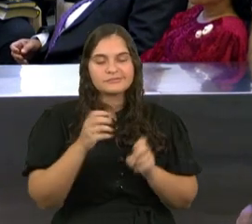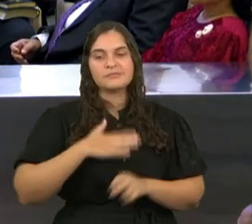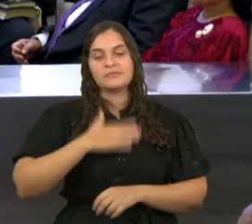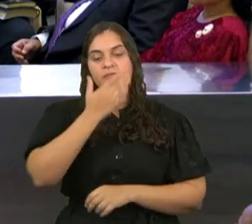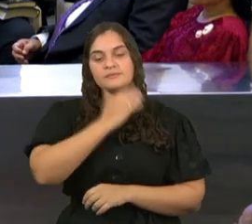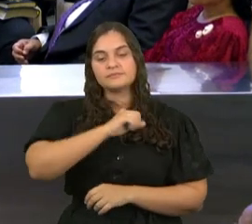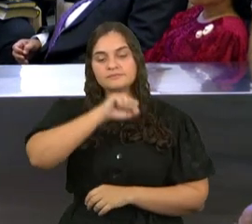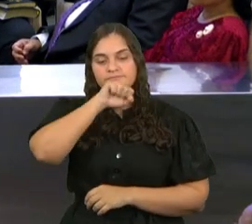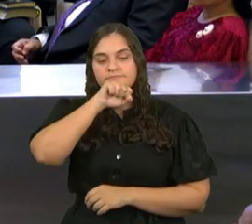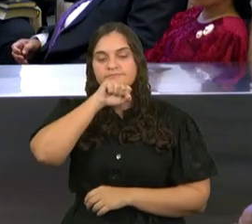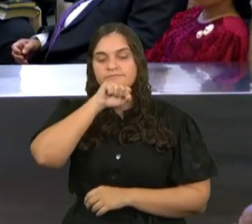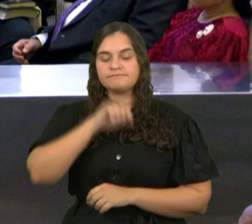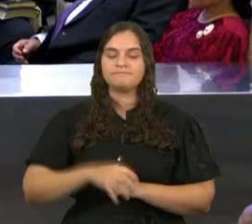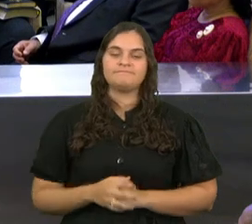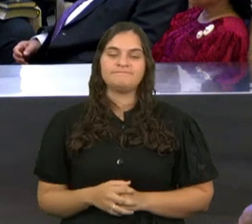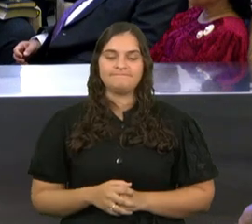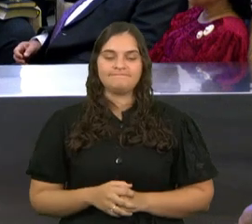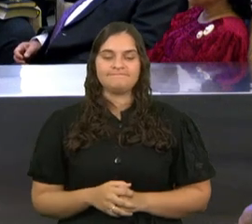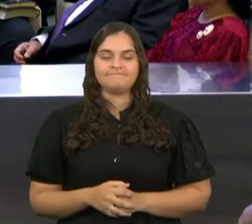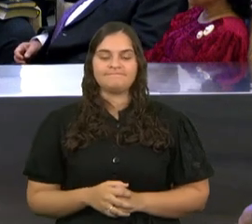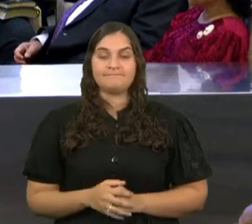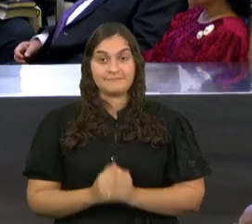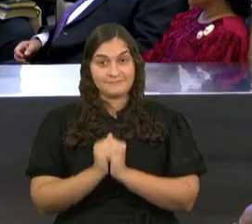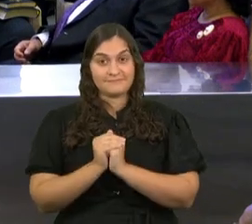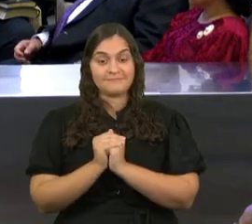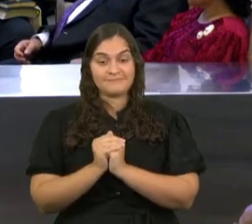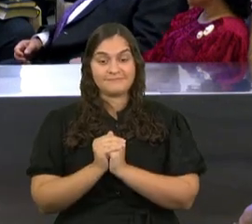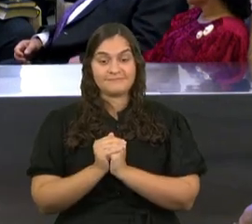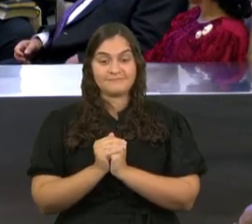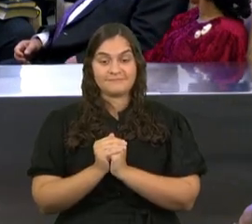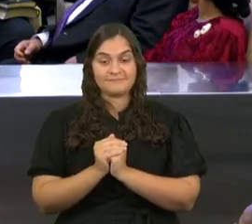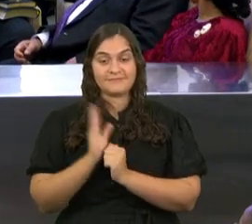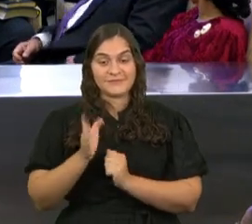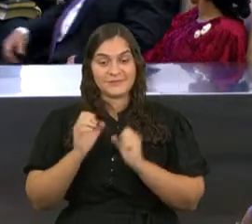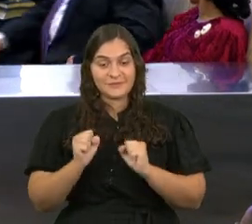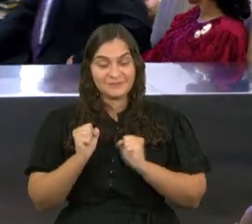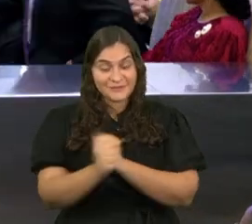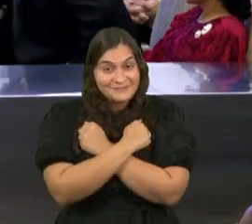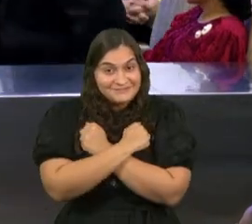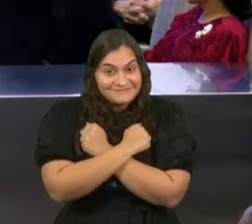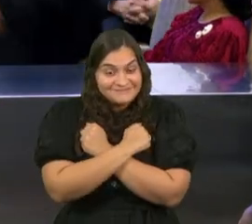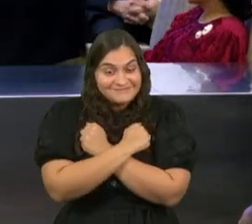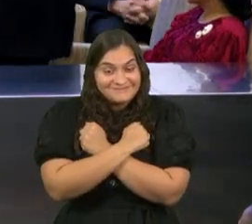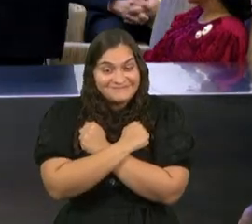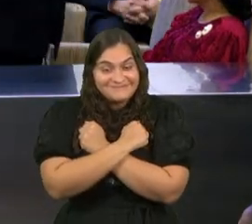para a igreja do Senhor. Amém? Já pode dar abraço?